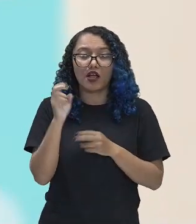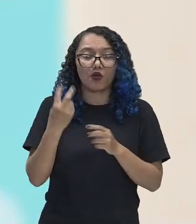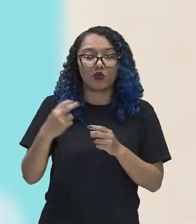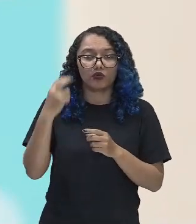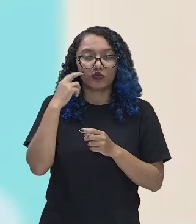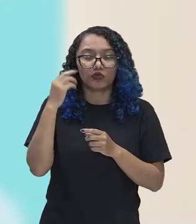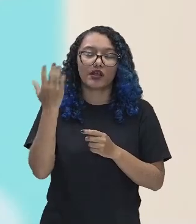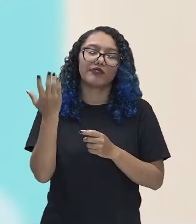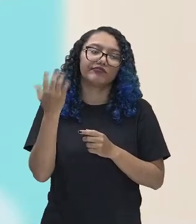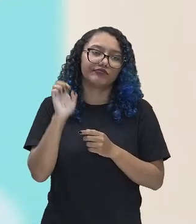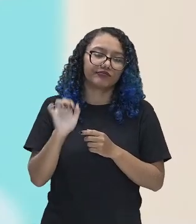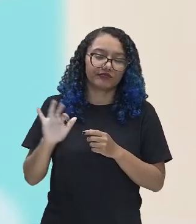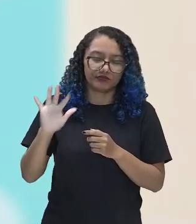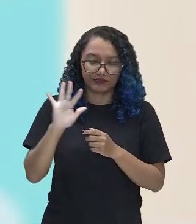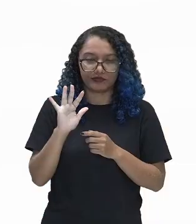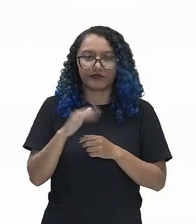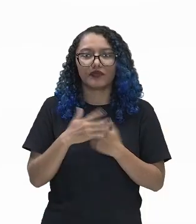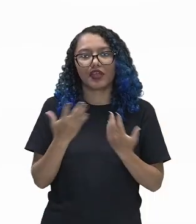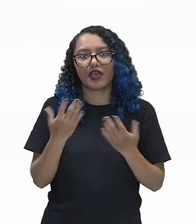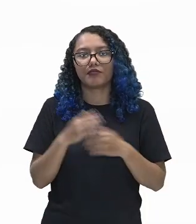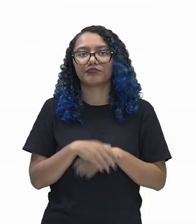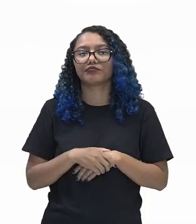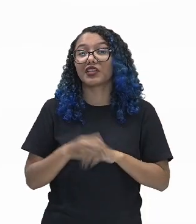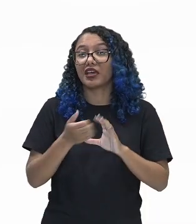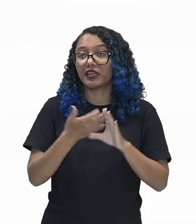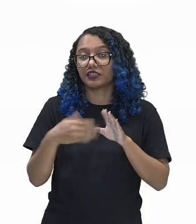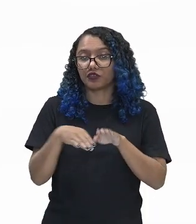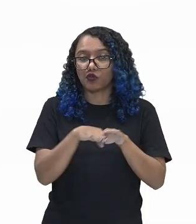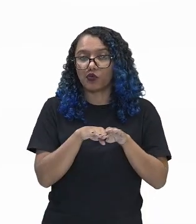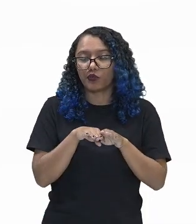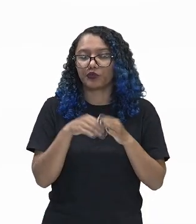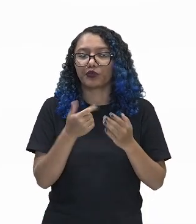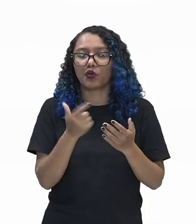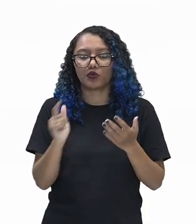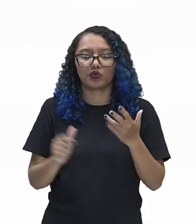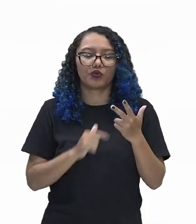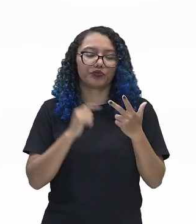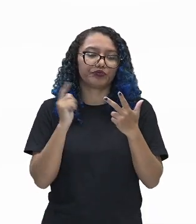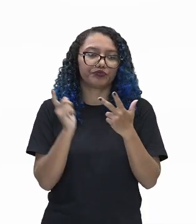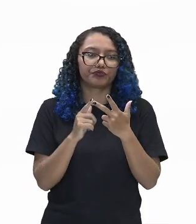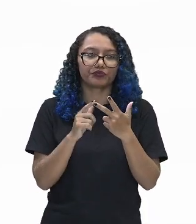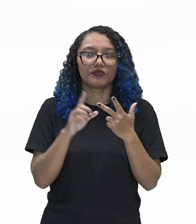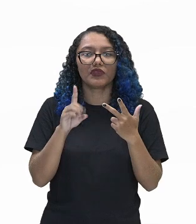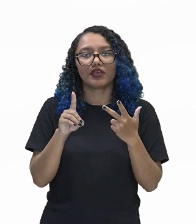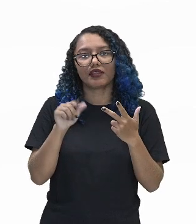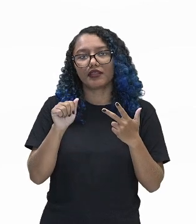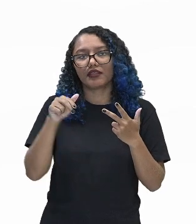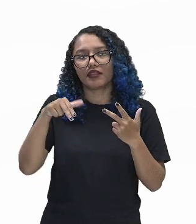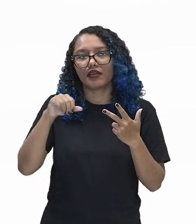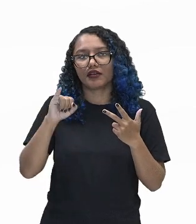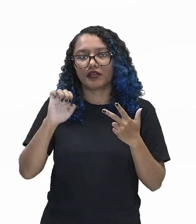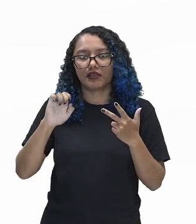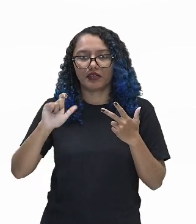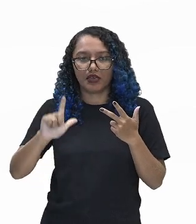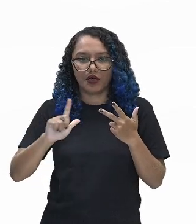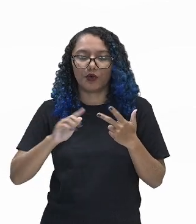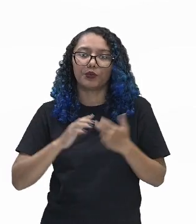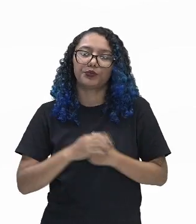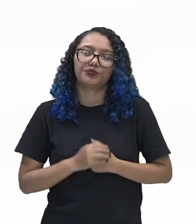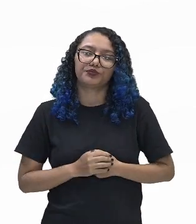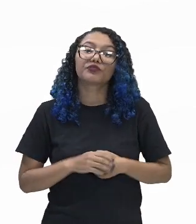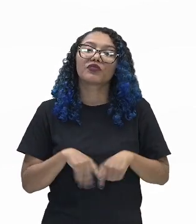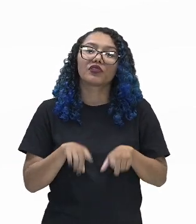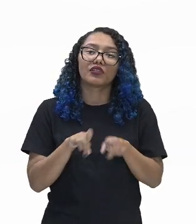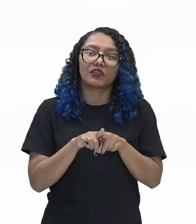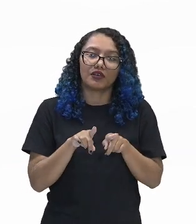entre eles. Nós também vimos aí, quem mais, professora? Nós vimos o nosso Daniel Munduruku, que